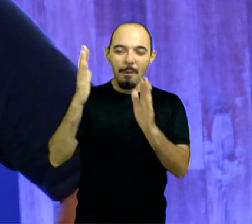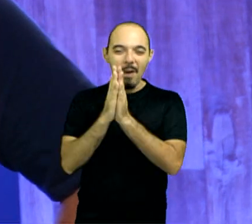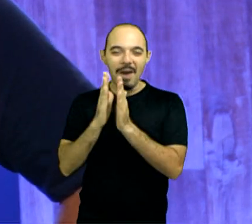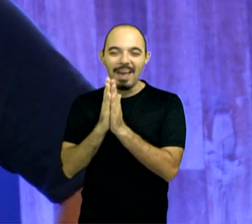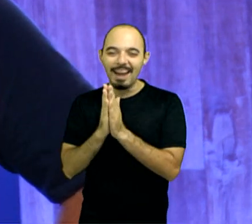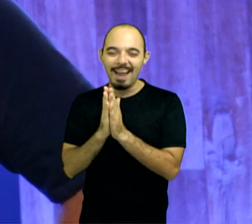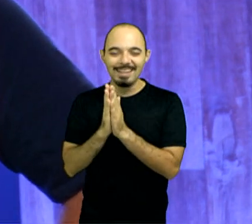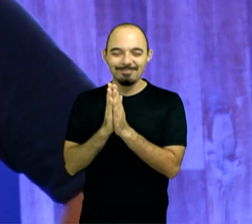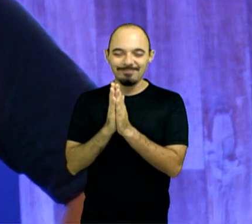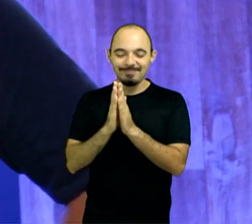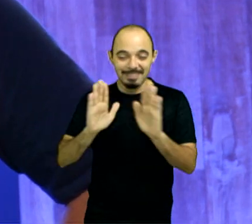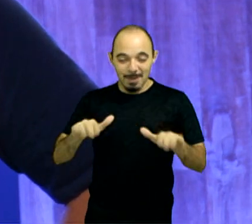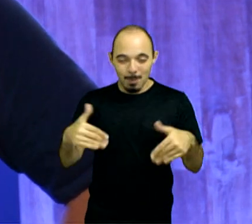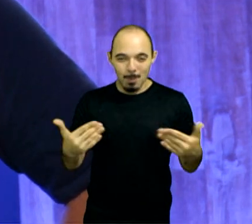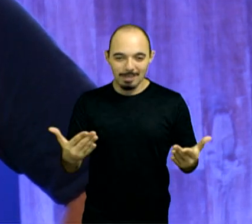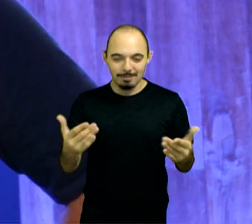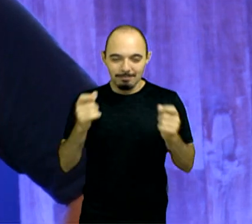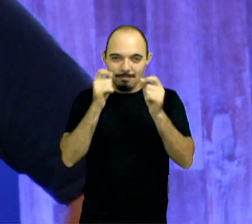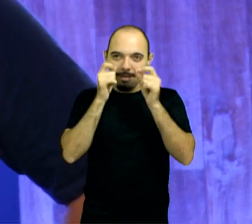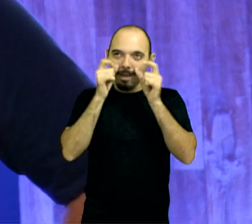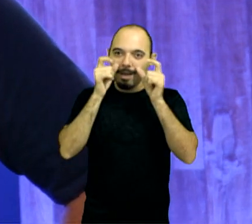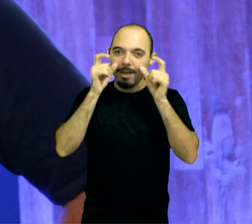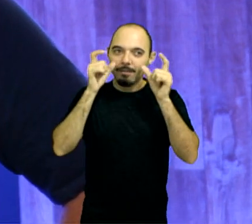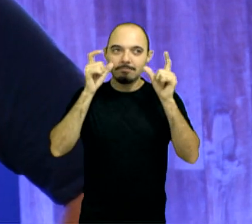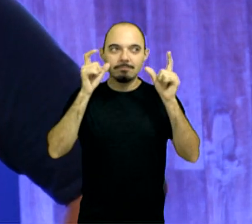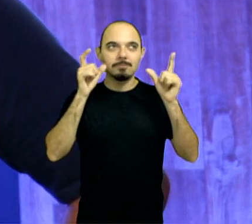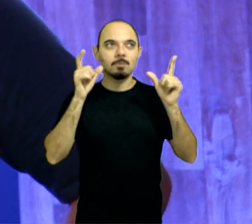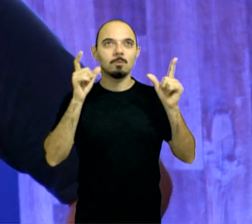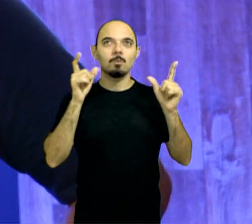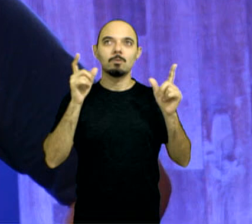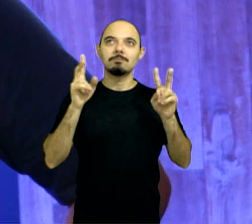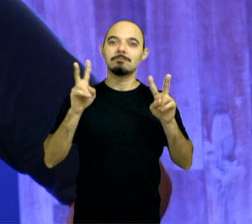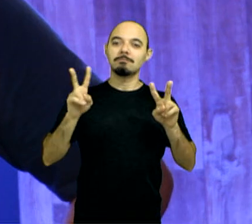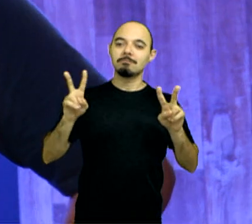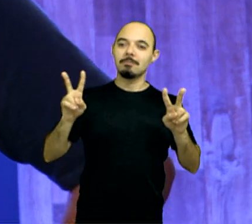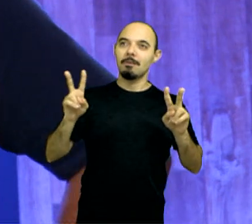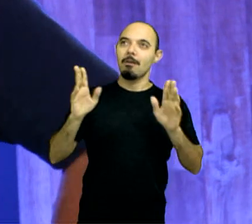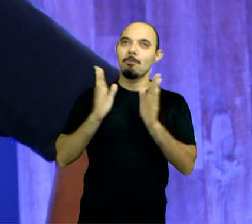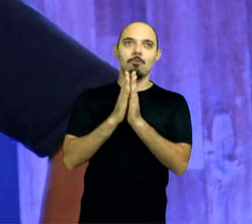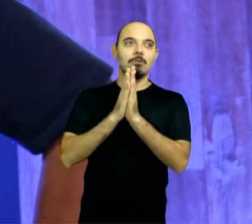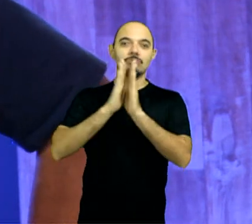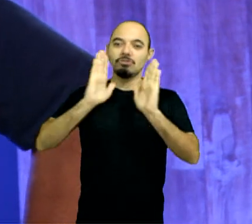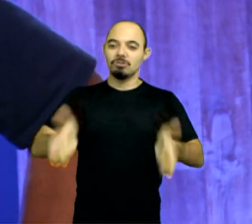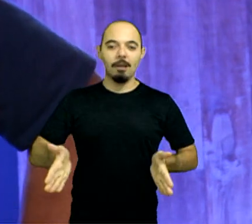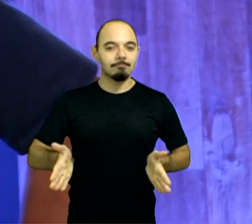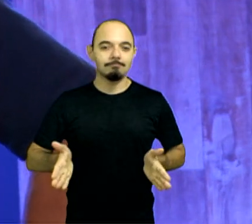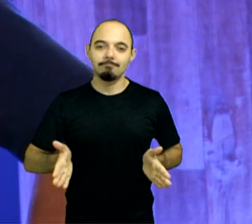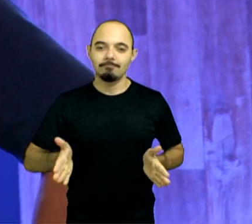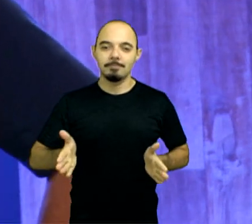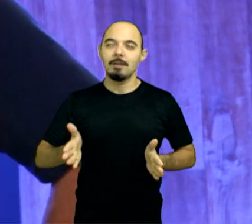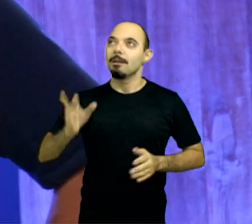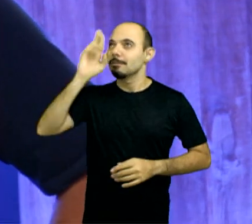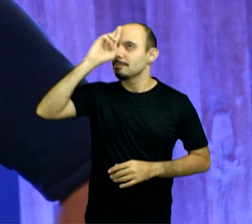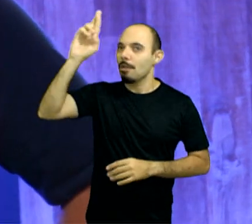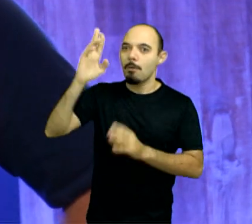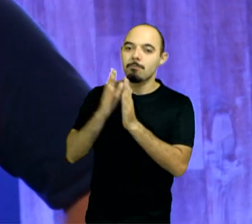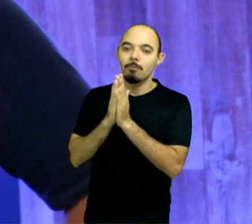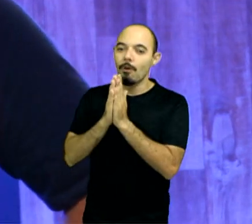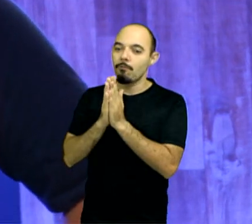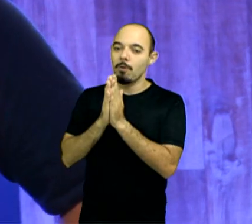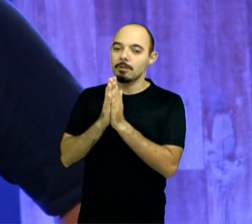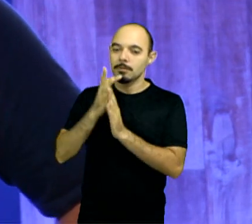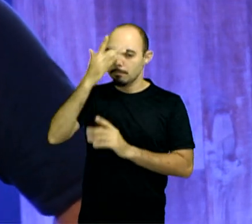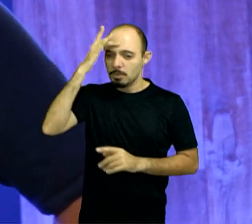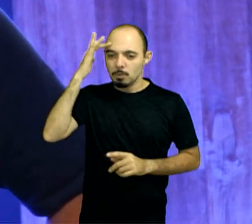acordo, eu coloco, Senhor, afasta de mim o que me afasta de Ti. Minha